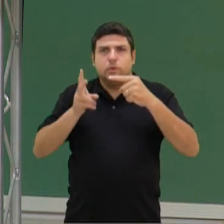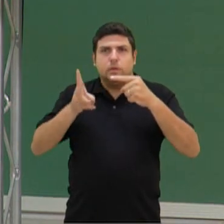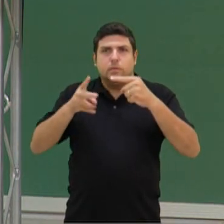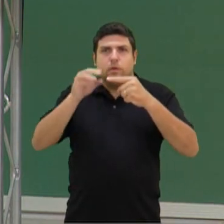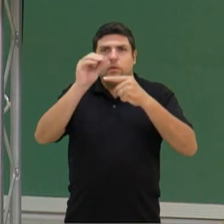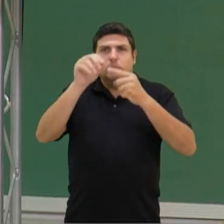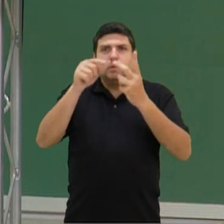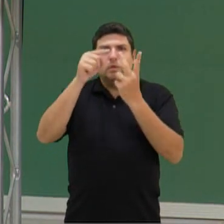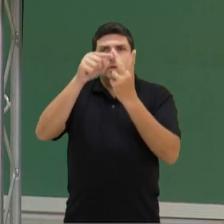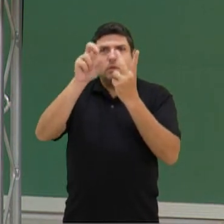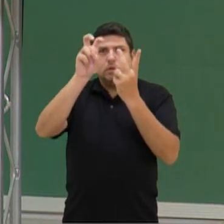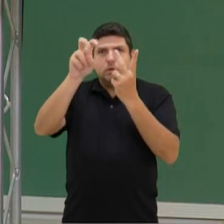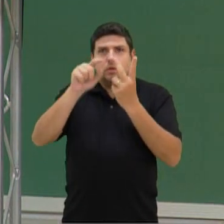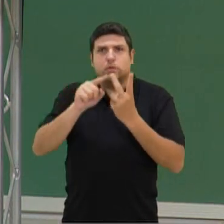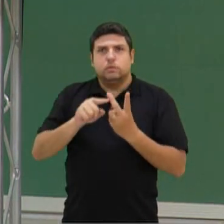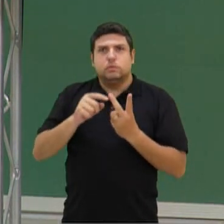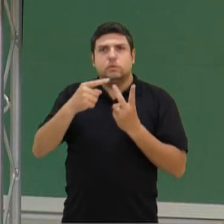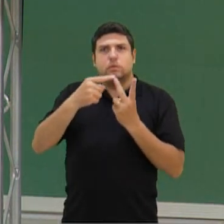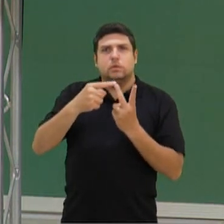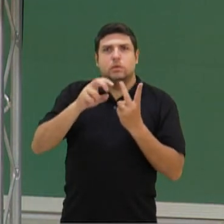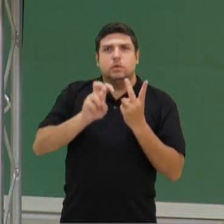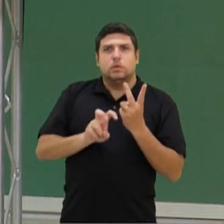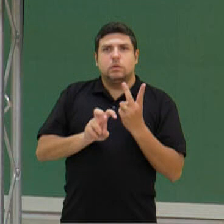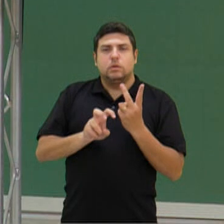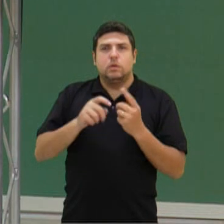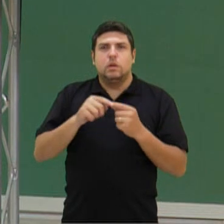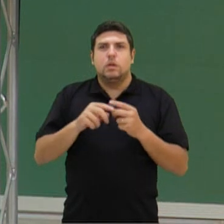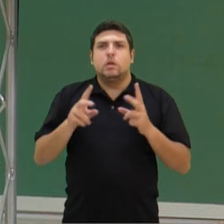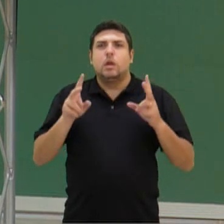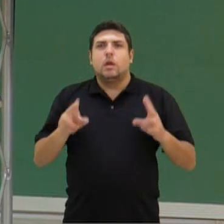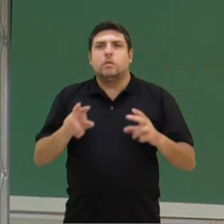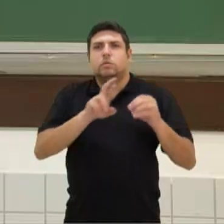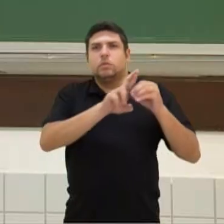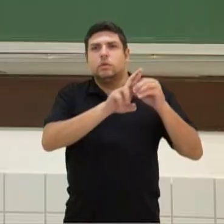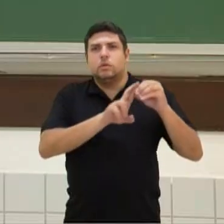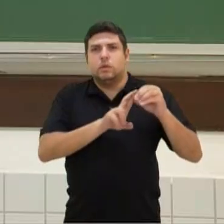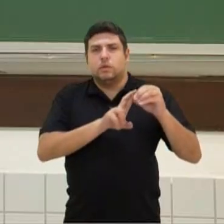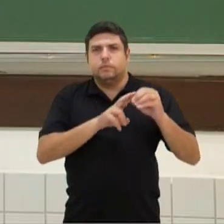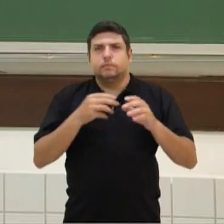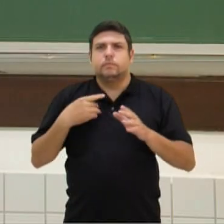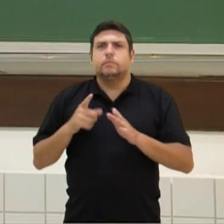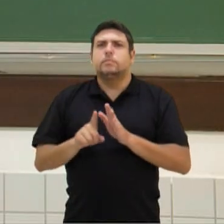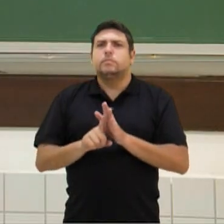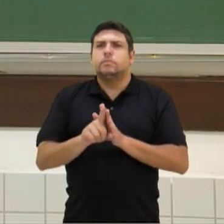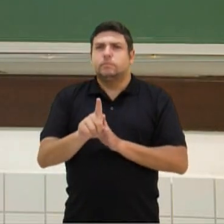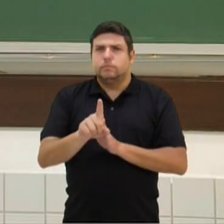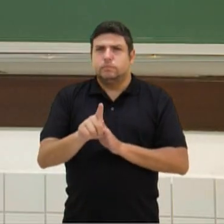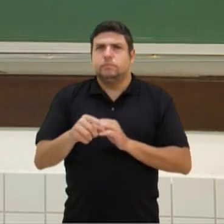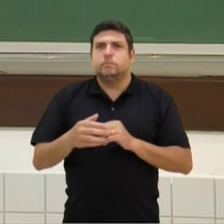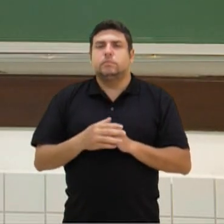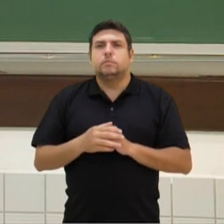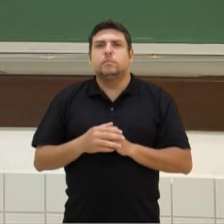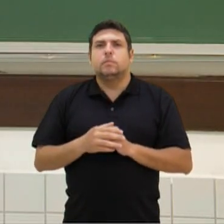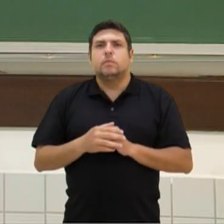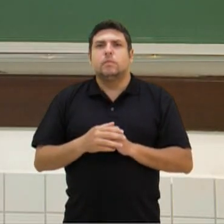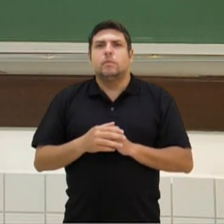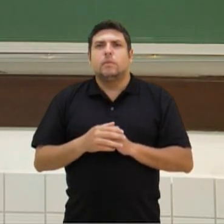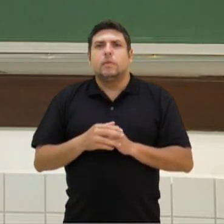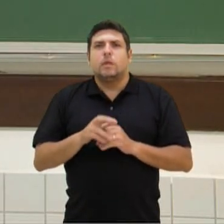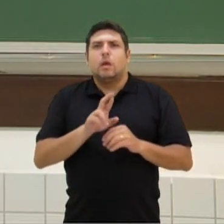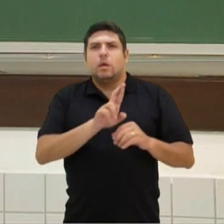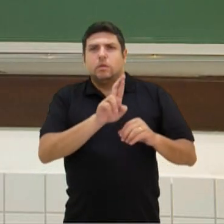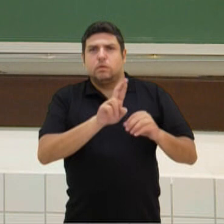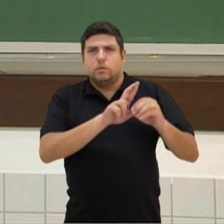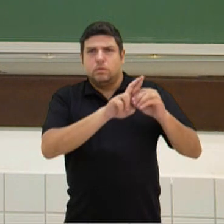como resultado a raiz de 5, é igual ao raio. A pergunta é, o raio era raiz de 5?